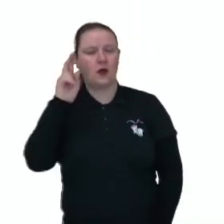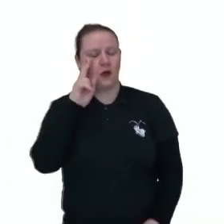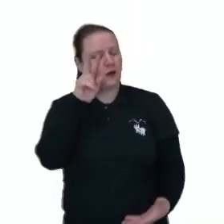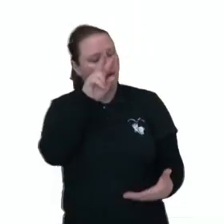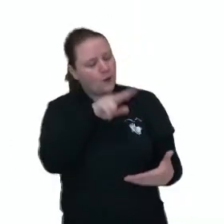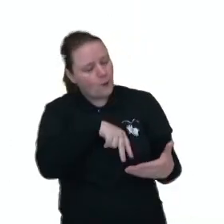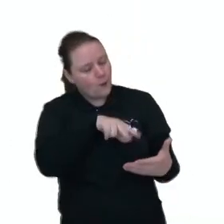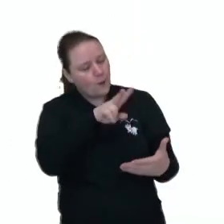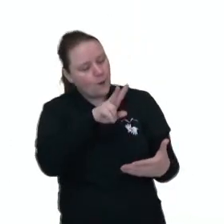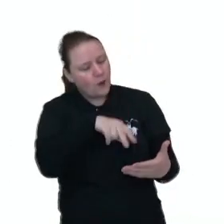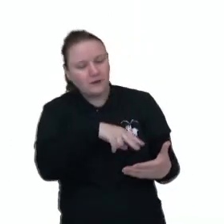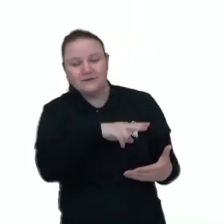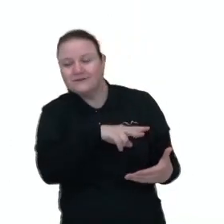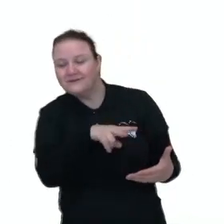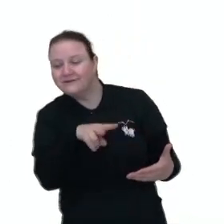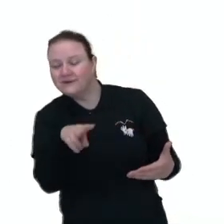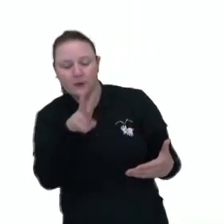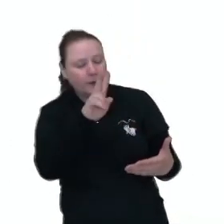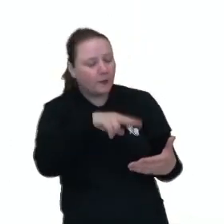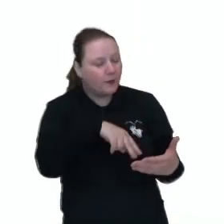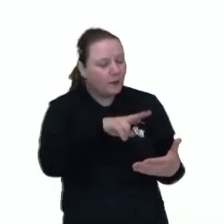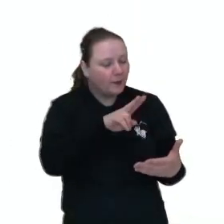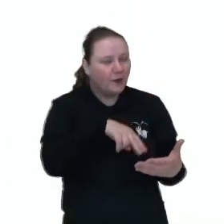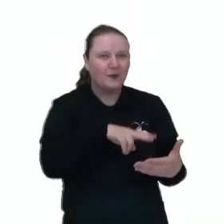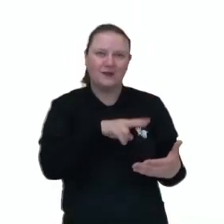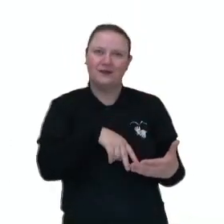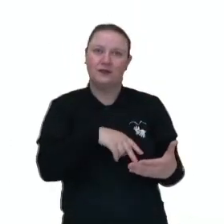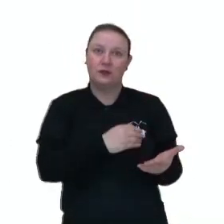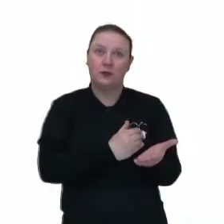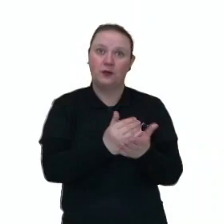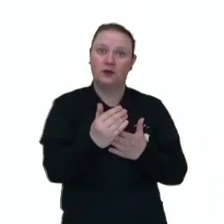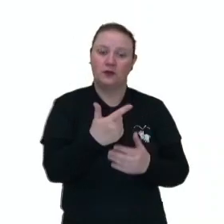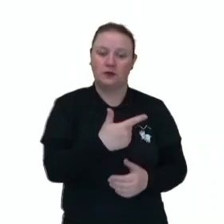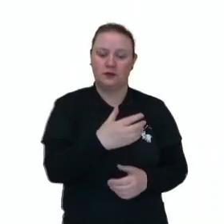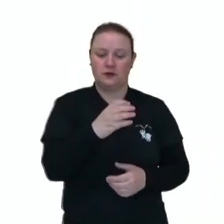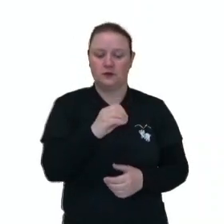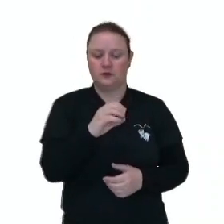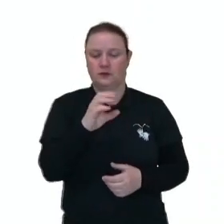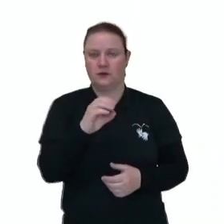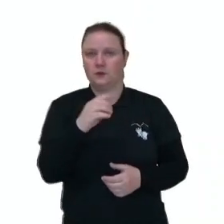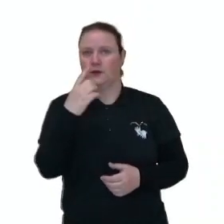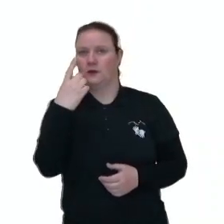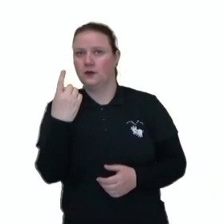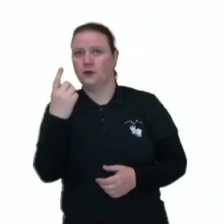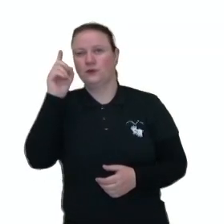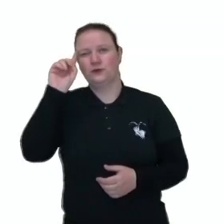importante que desde 2001 ganhou uma data comemorativa.